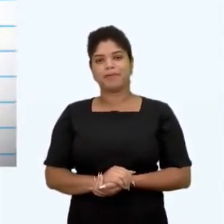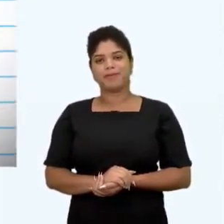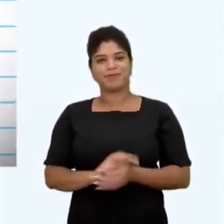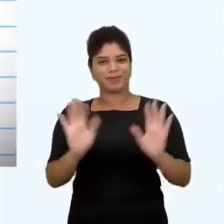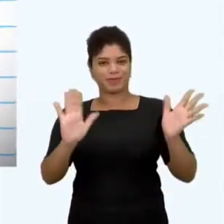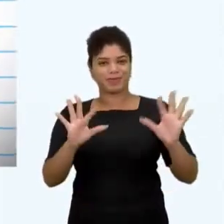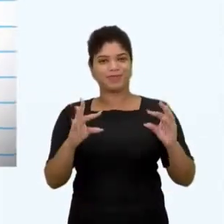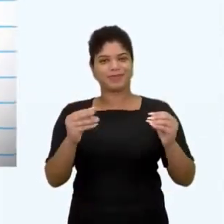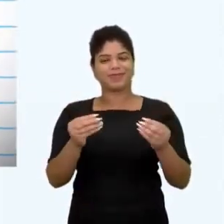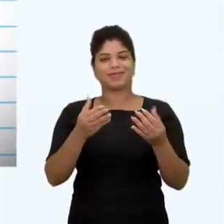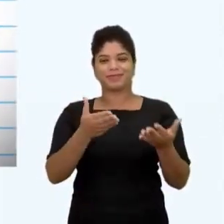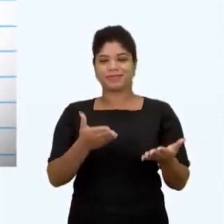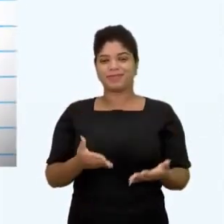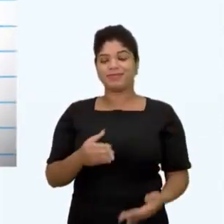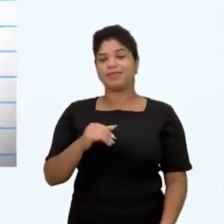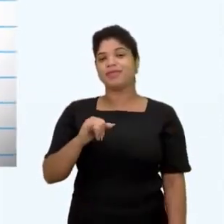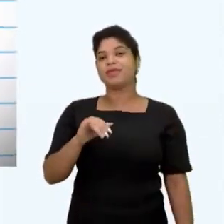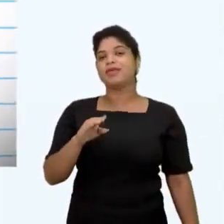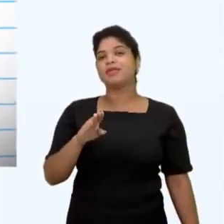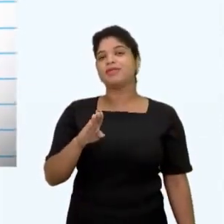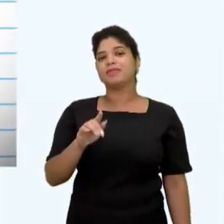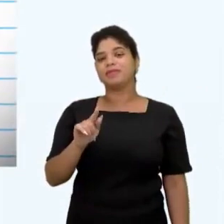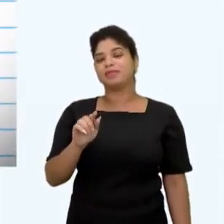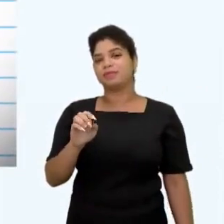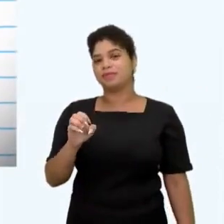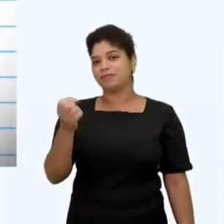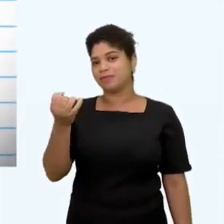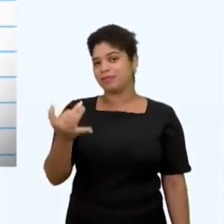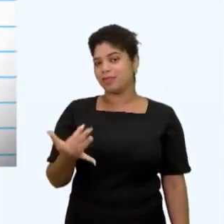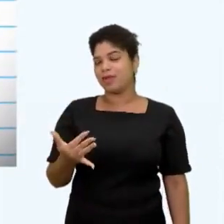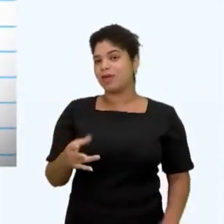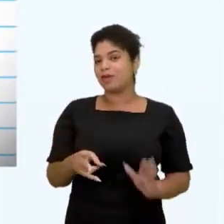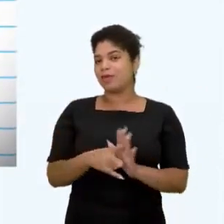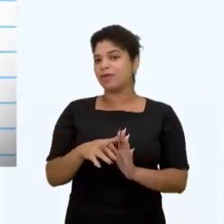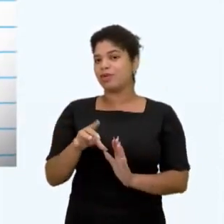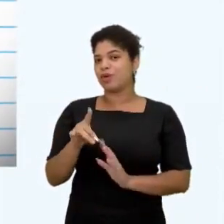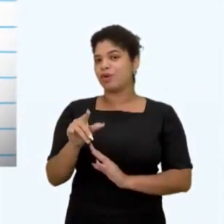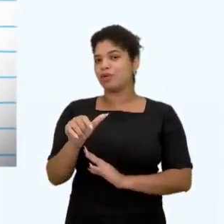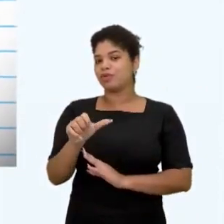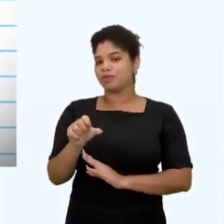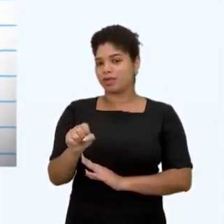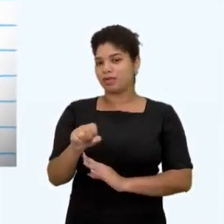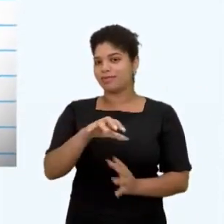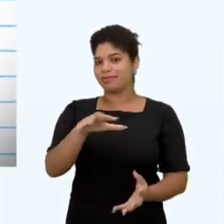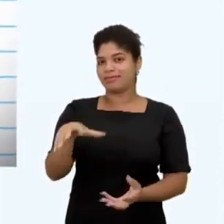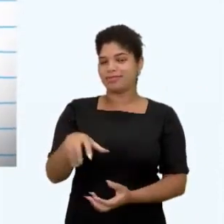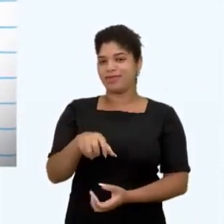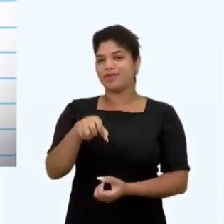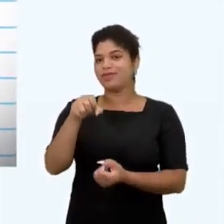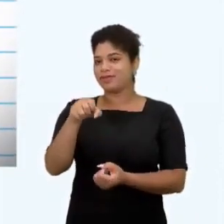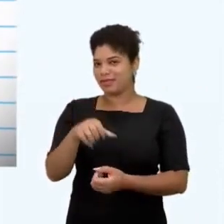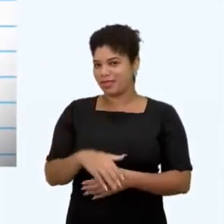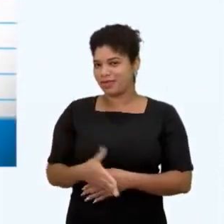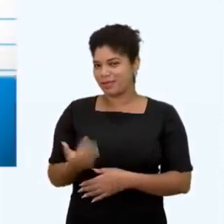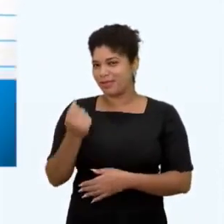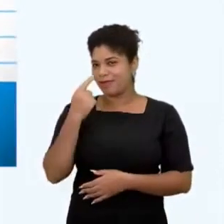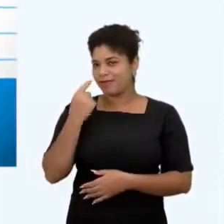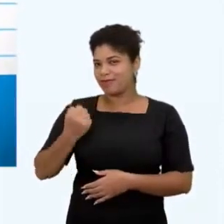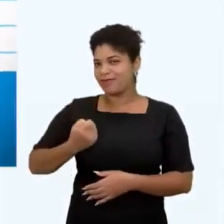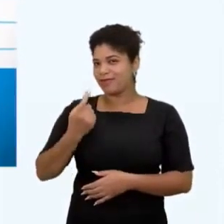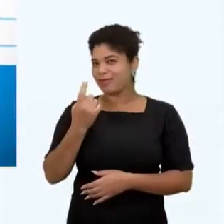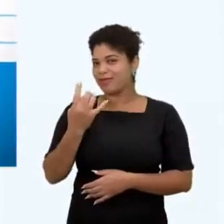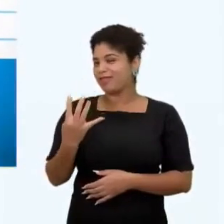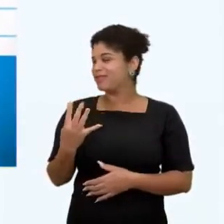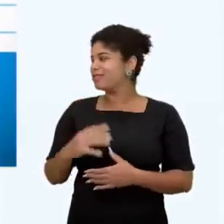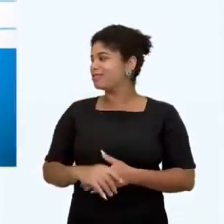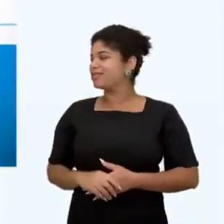Olá, sejam bem-vindos ao IBGE Explica especial sobre os Objetivos de Desenvolvimento Sustentável. Chegou a hora de falarmos do Objetivo 14, Vida